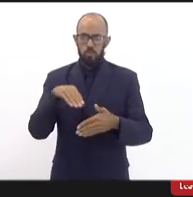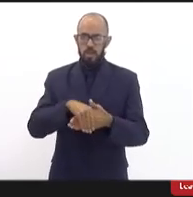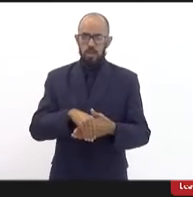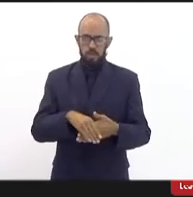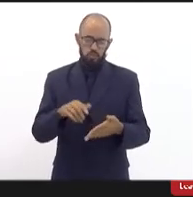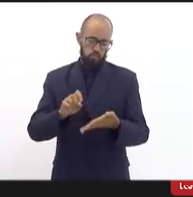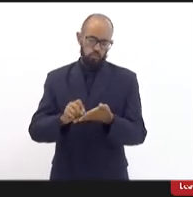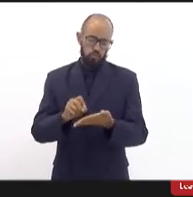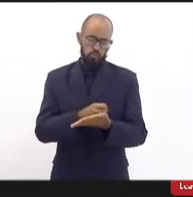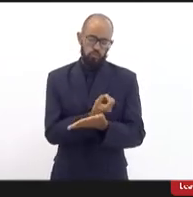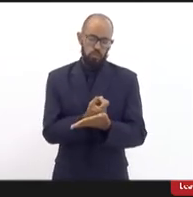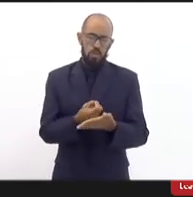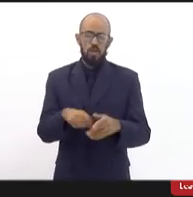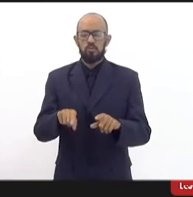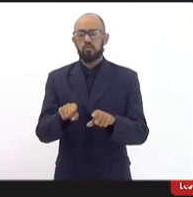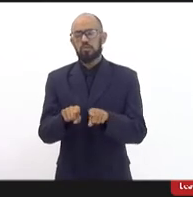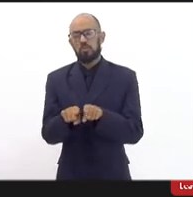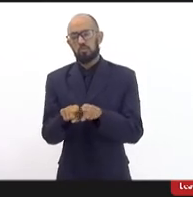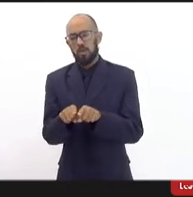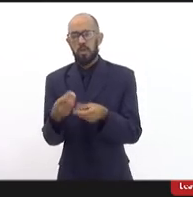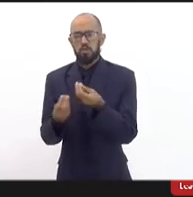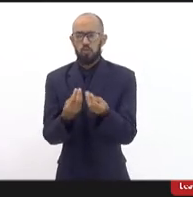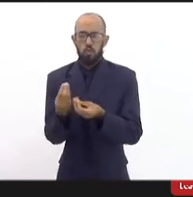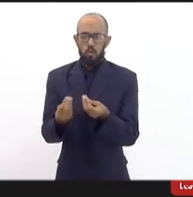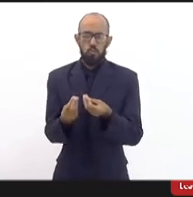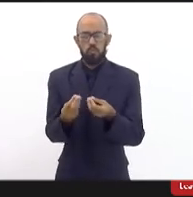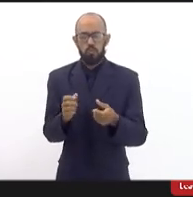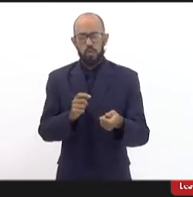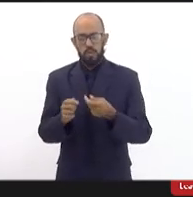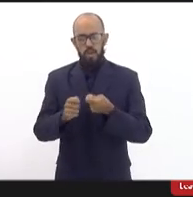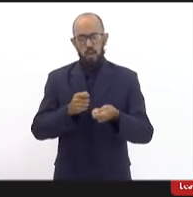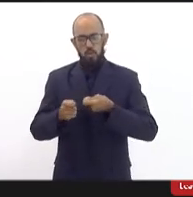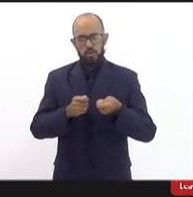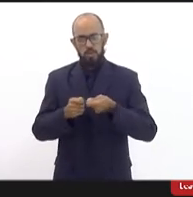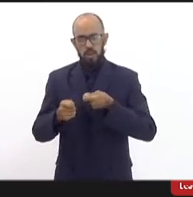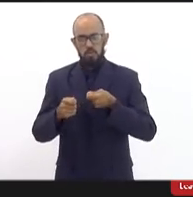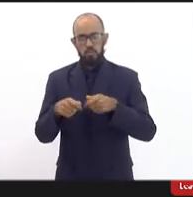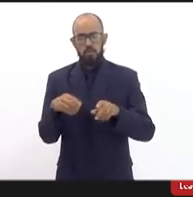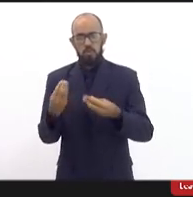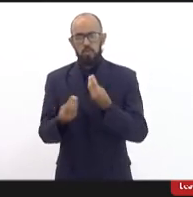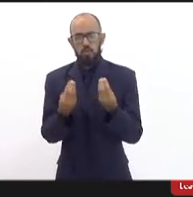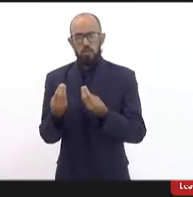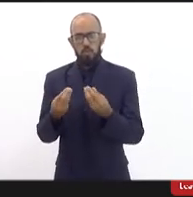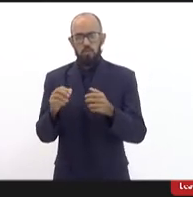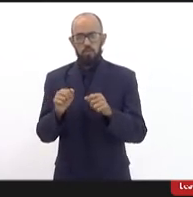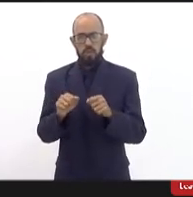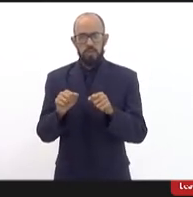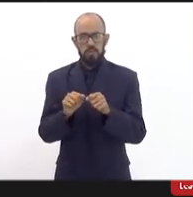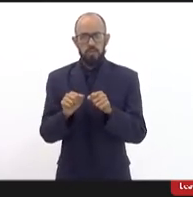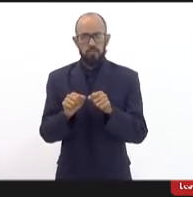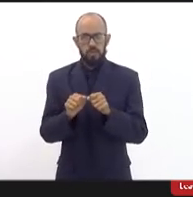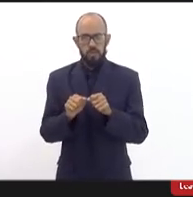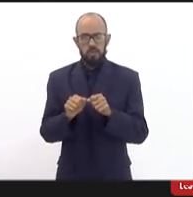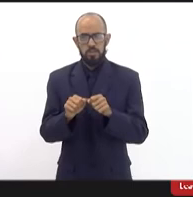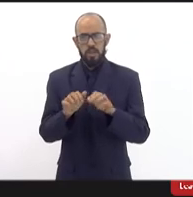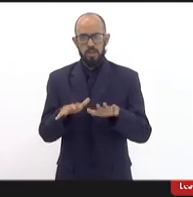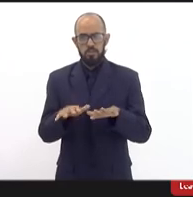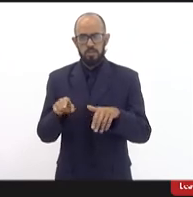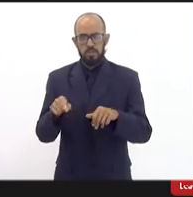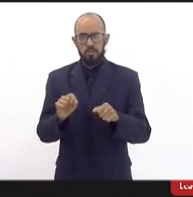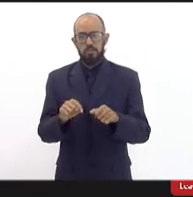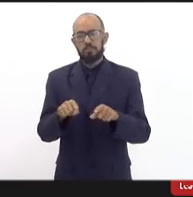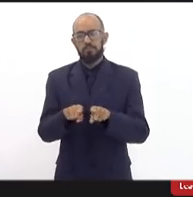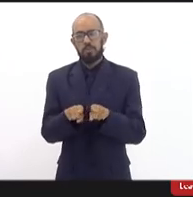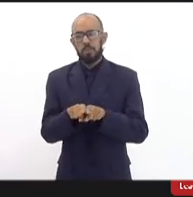esses reajustes estão sendo negociados, como que as concessões são feitas, que